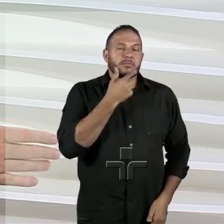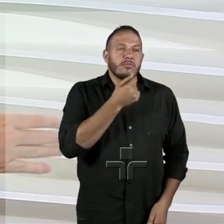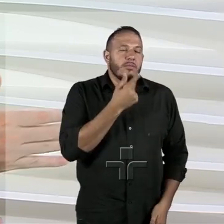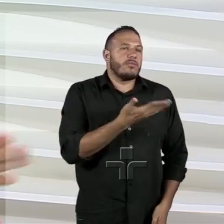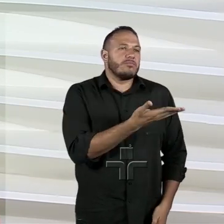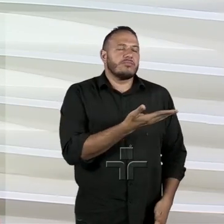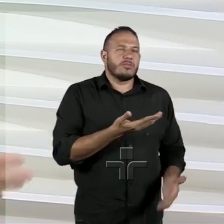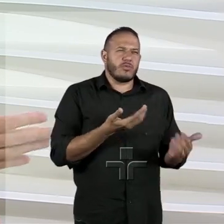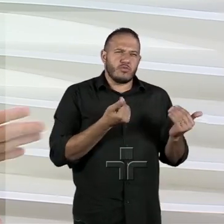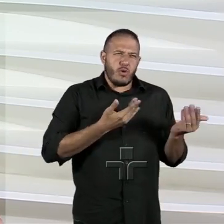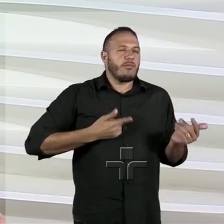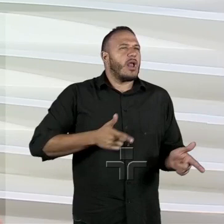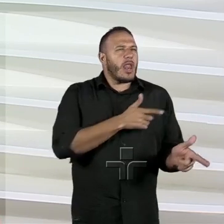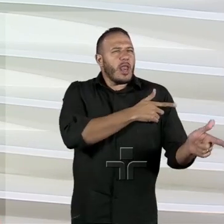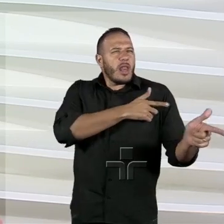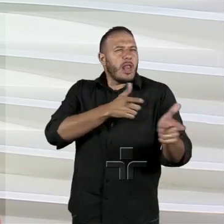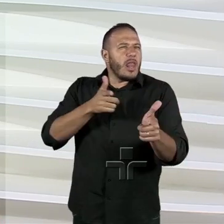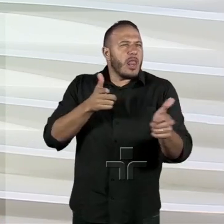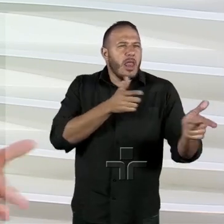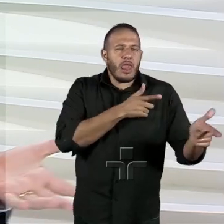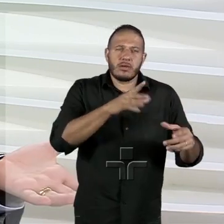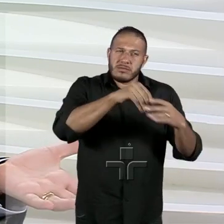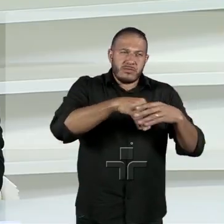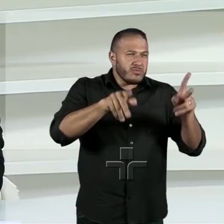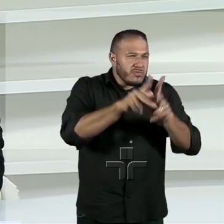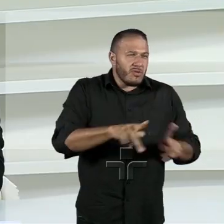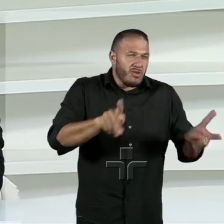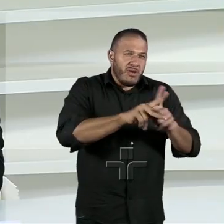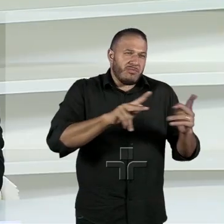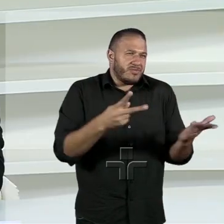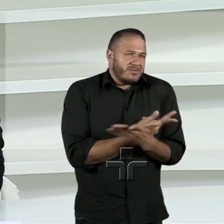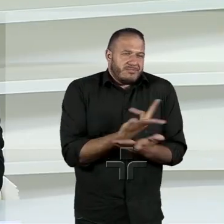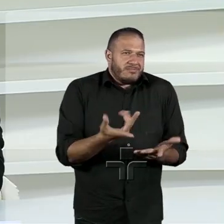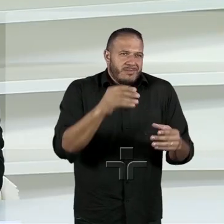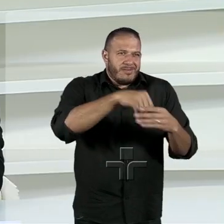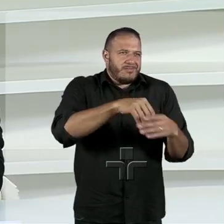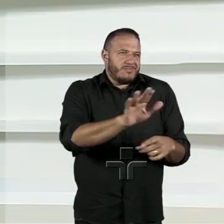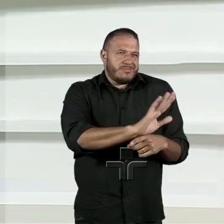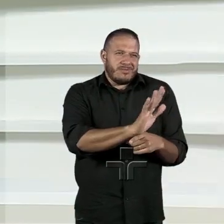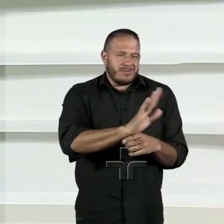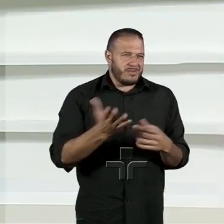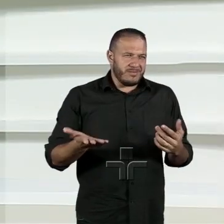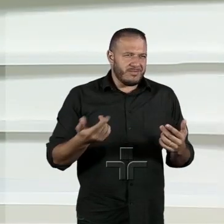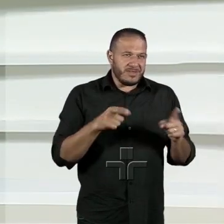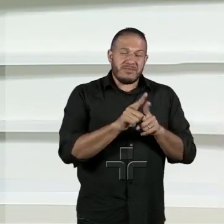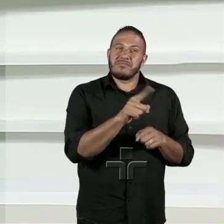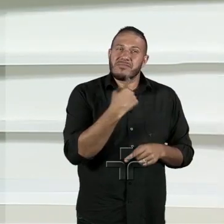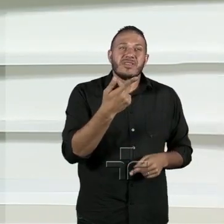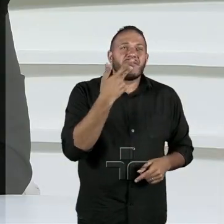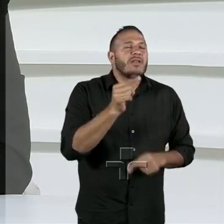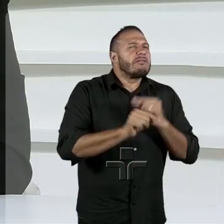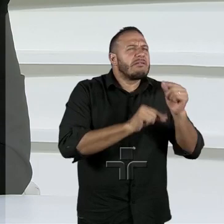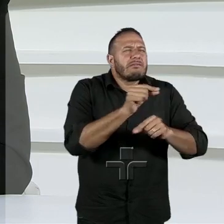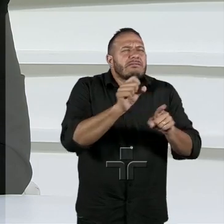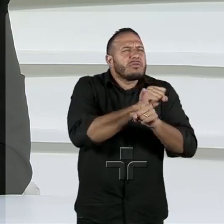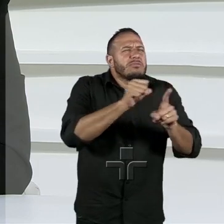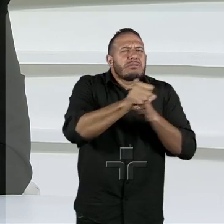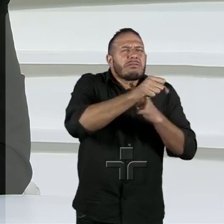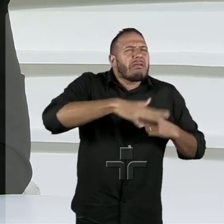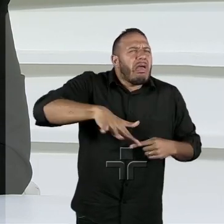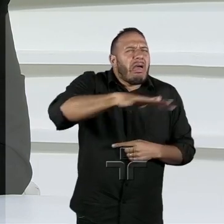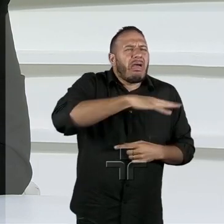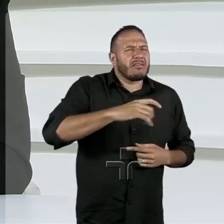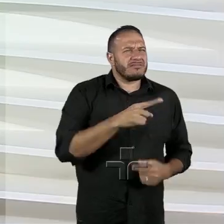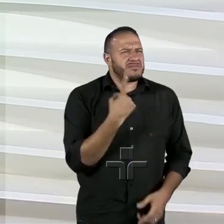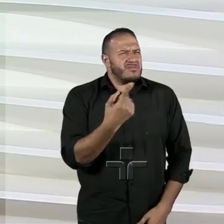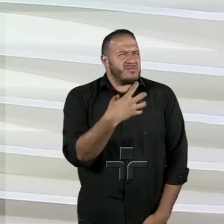de ensino superior metralhou pessoas dentro de um shopping, olha, dentro do cinema. Então, nós estamos falando de que sociedade nós estamos nos